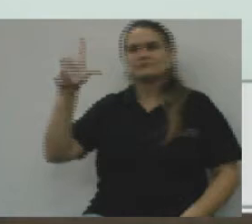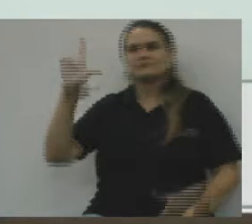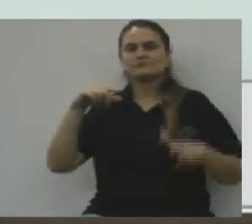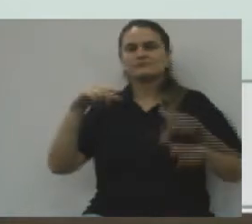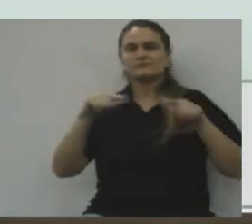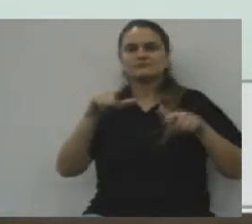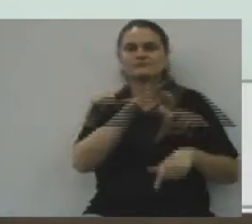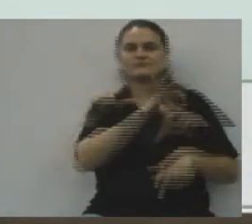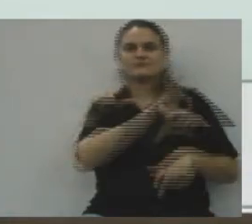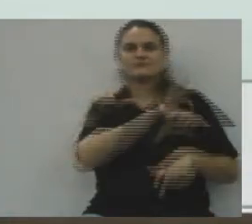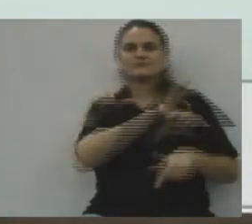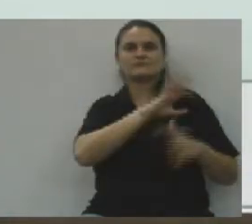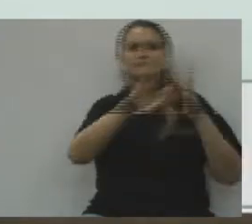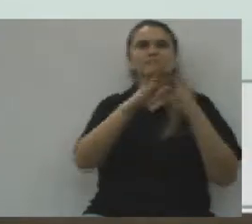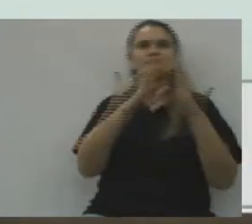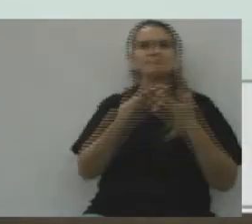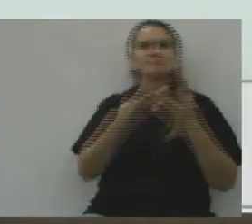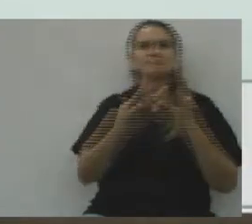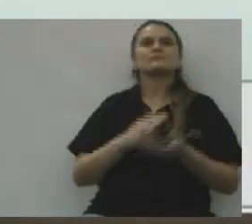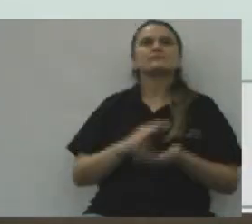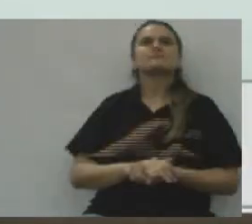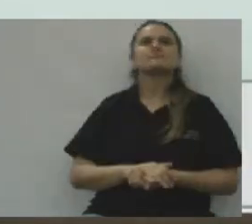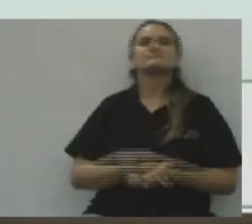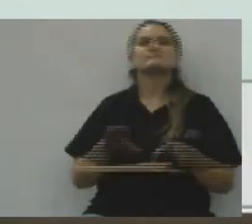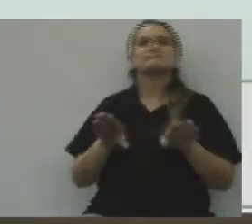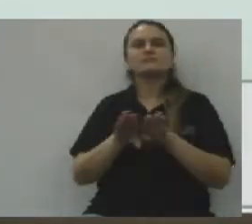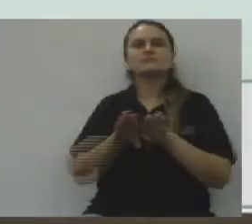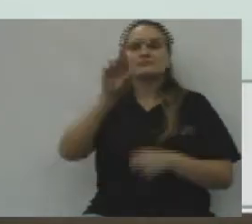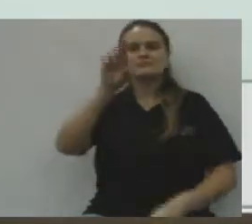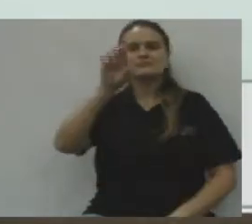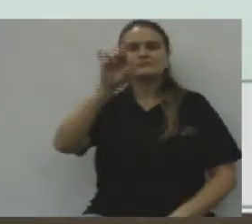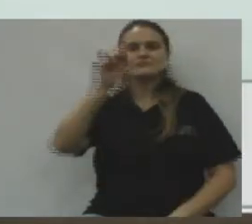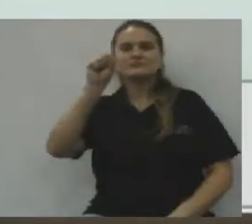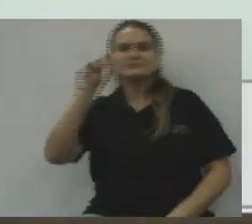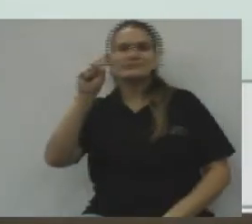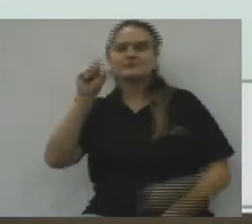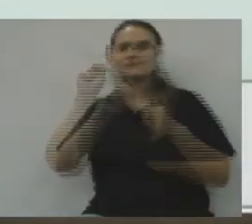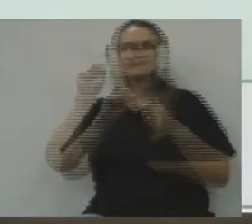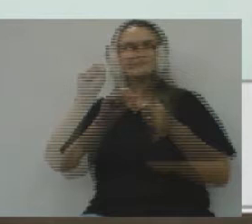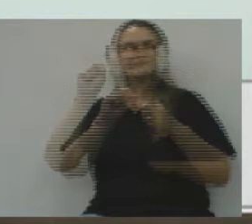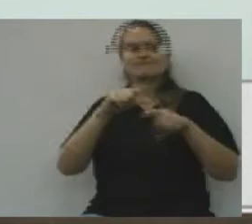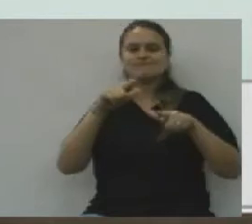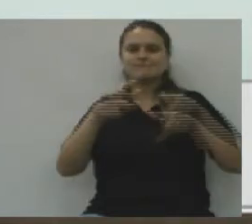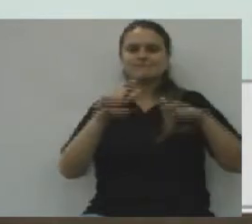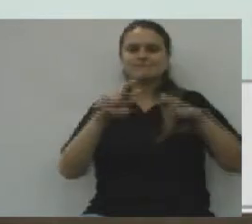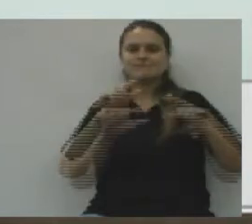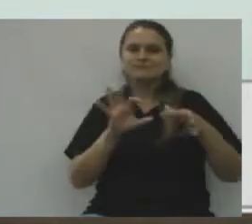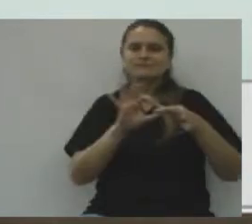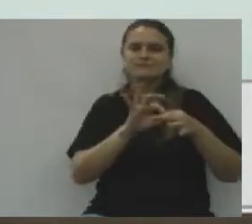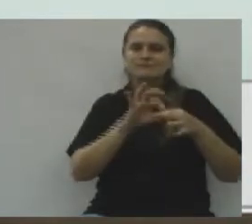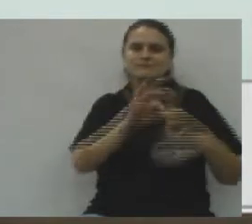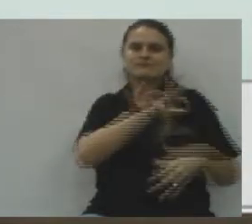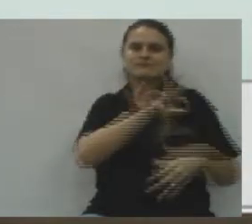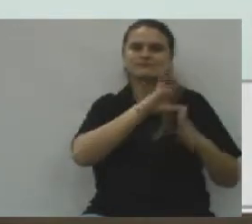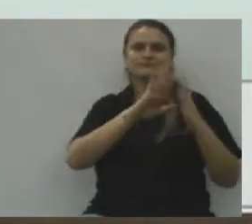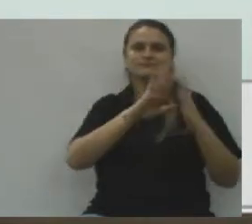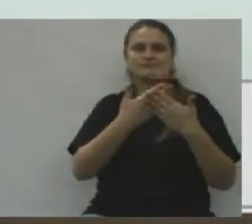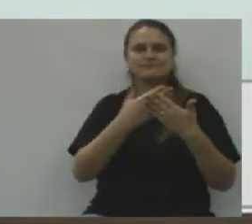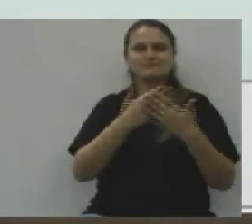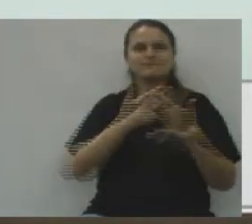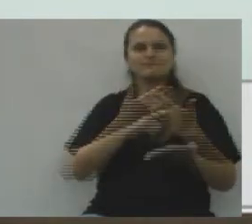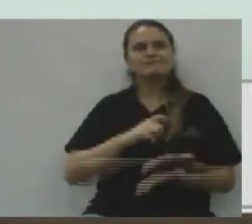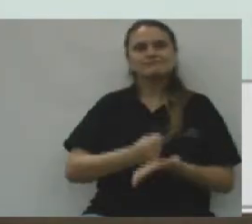agora, e também o Reis, que estão fazendo parte do trabalho da Patrulha Escolar, que é o apoio necessário, né,